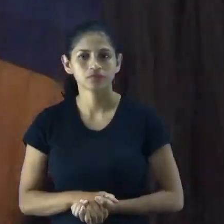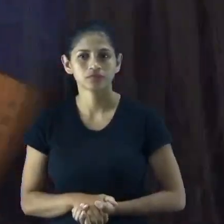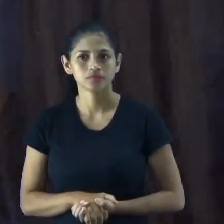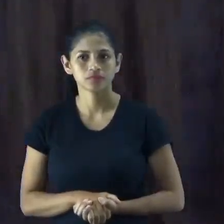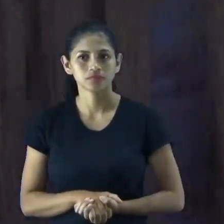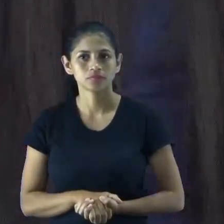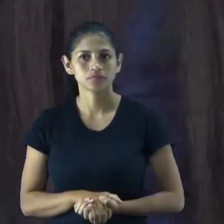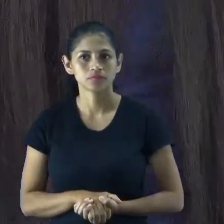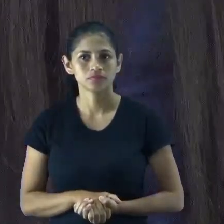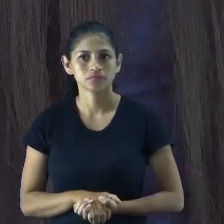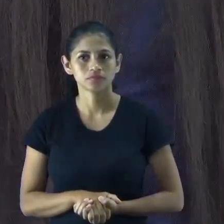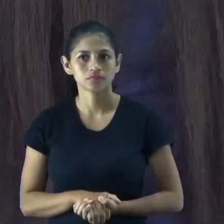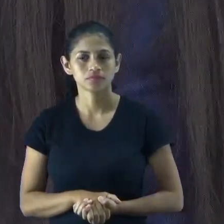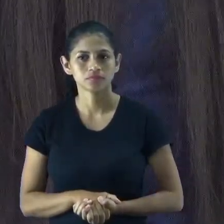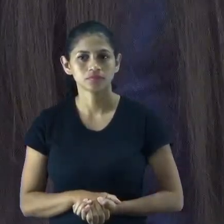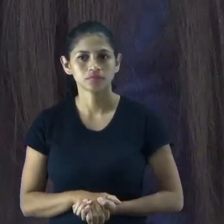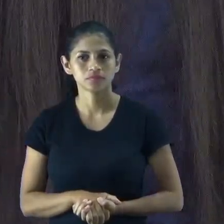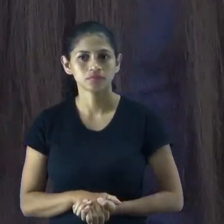cavalo